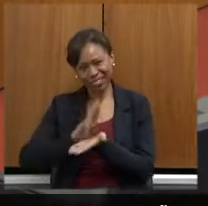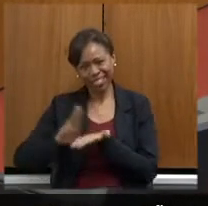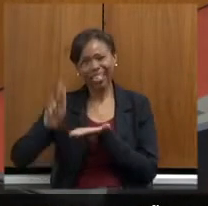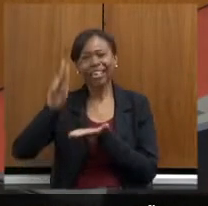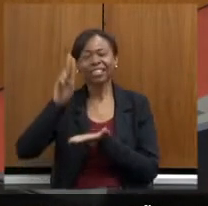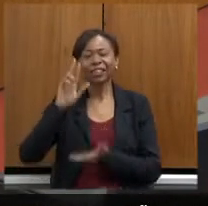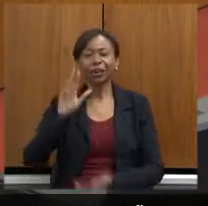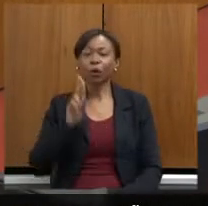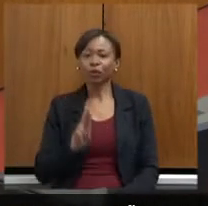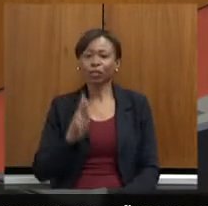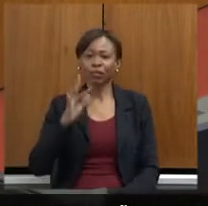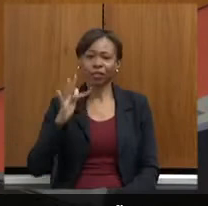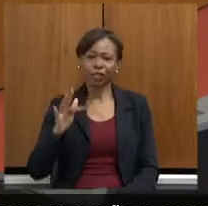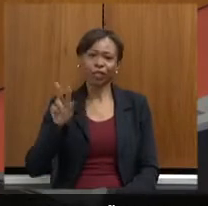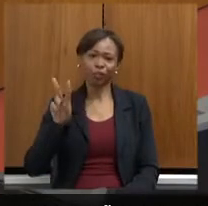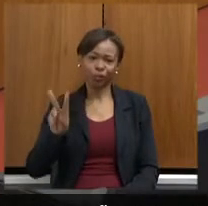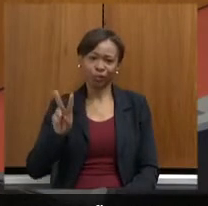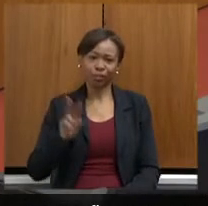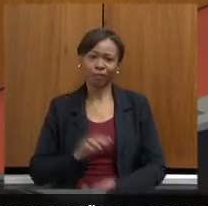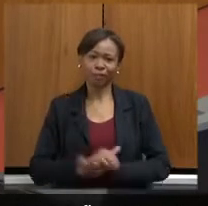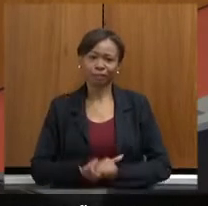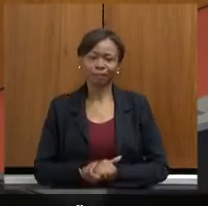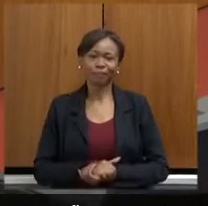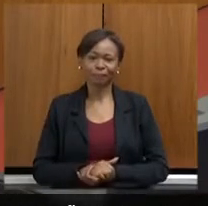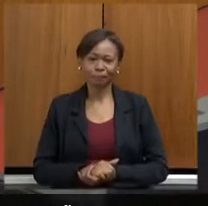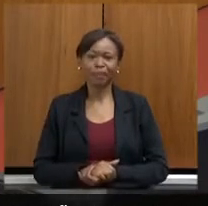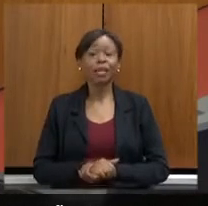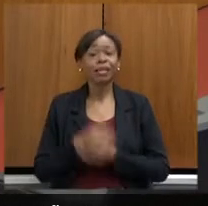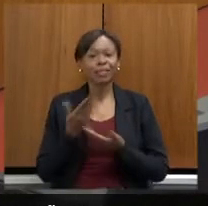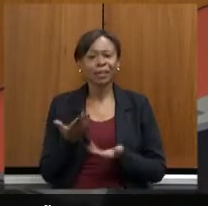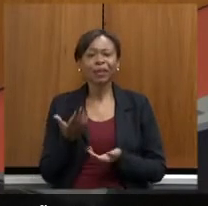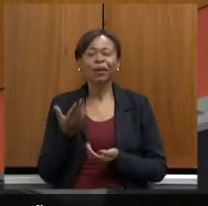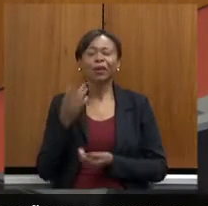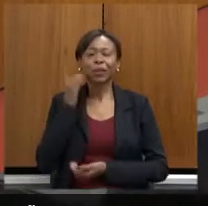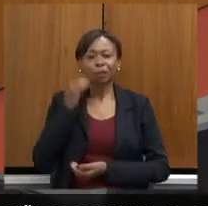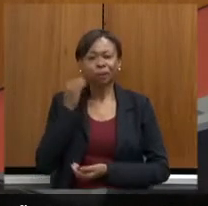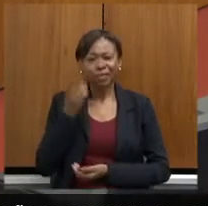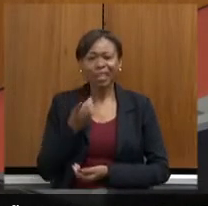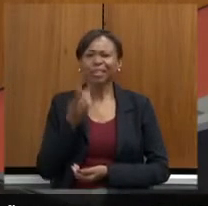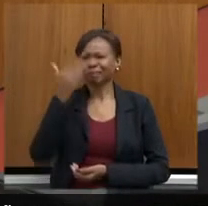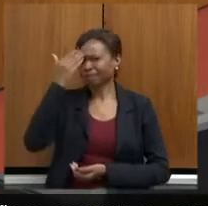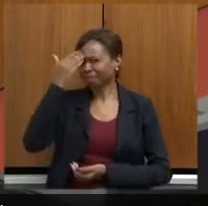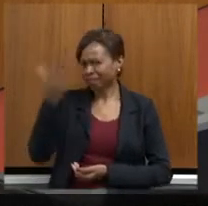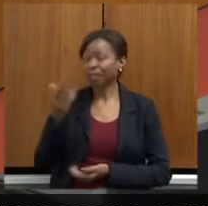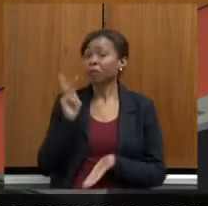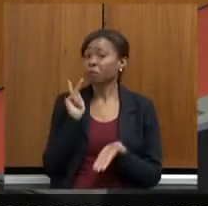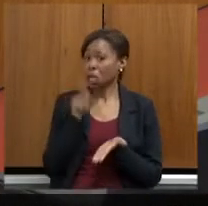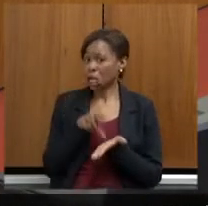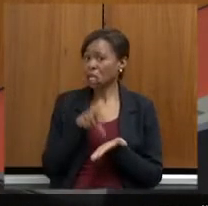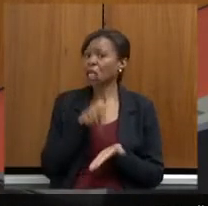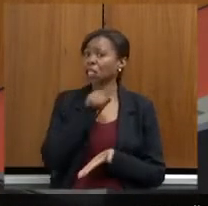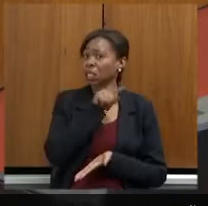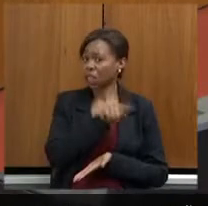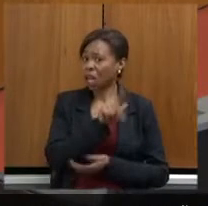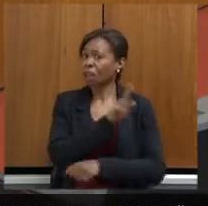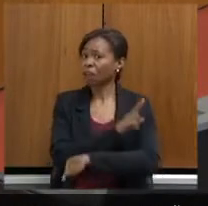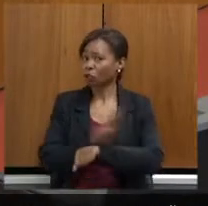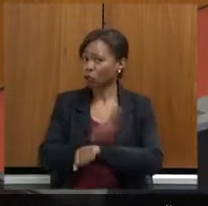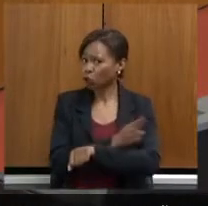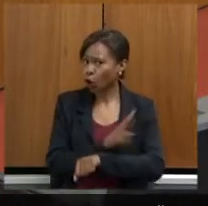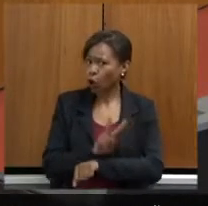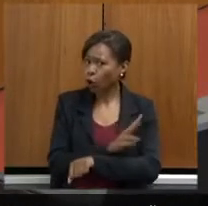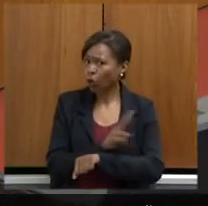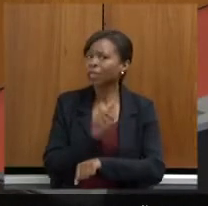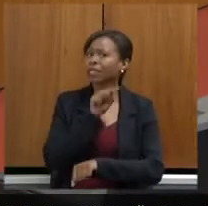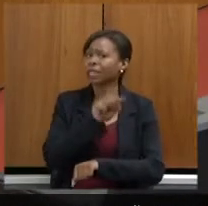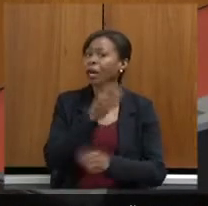Viçosa de Thalles Roberto Eu agradeço né Realmente Viçosa é uma escola fantástica secretária